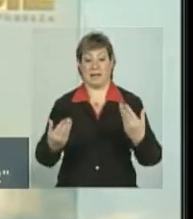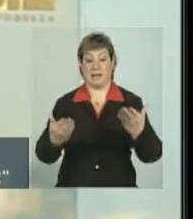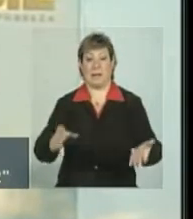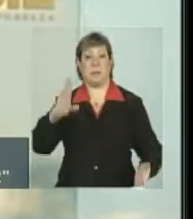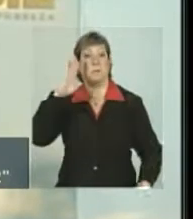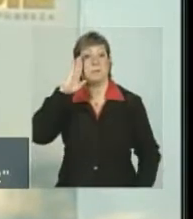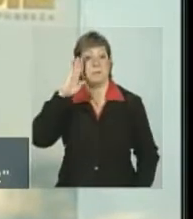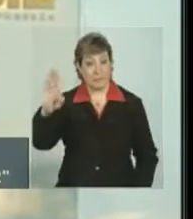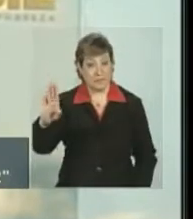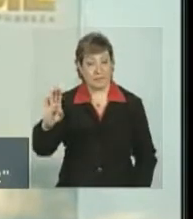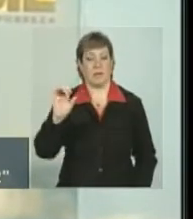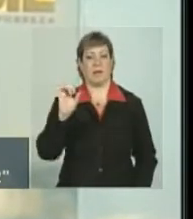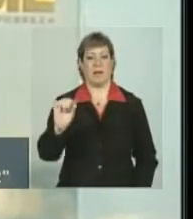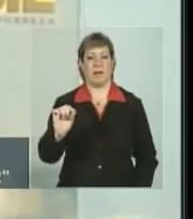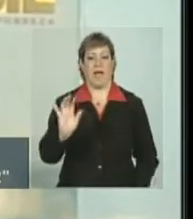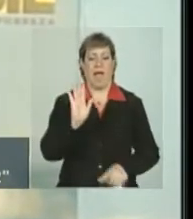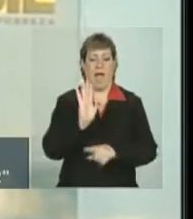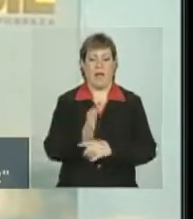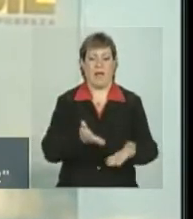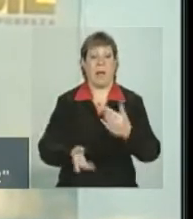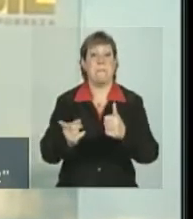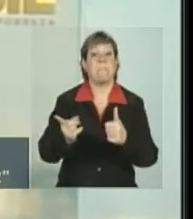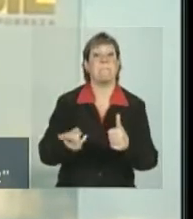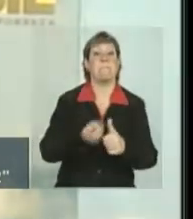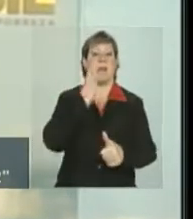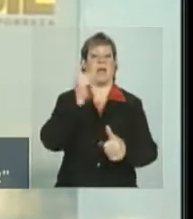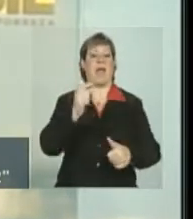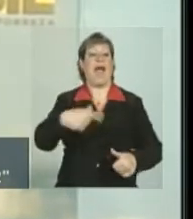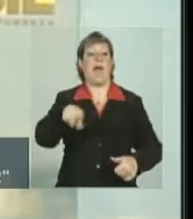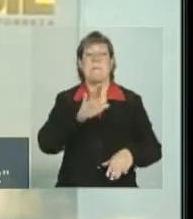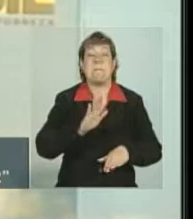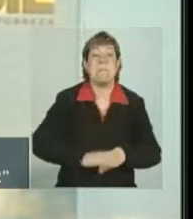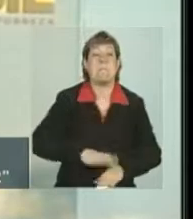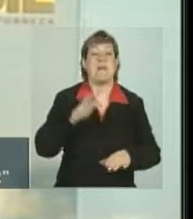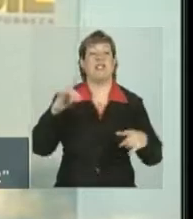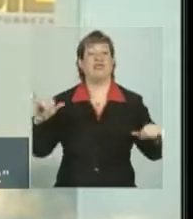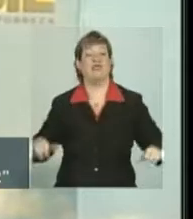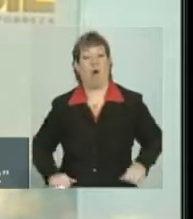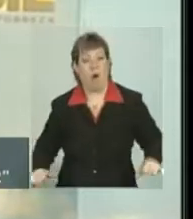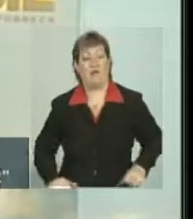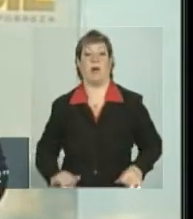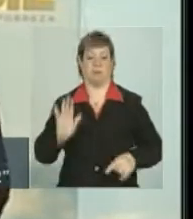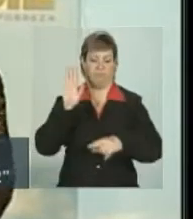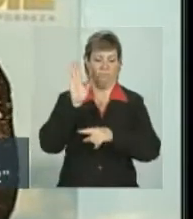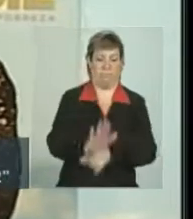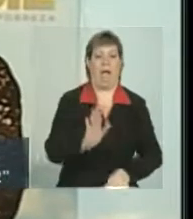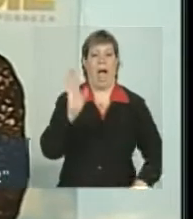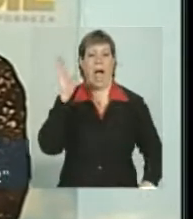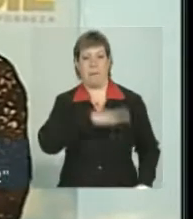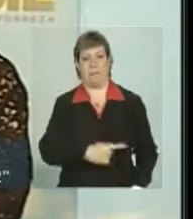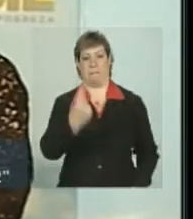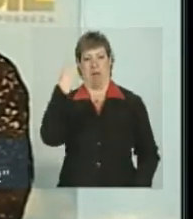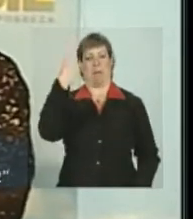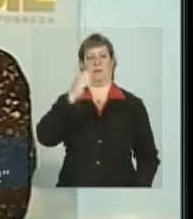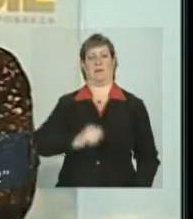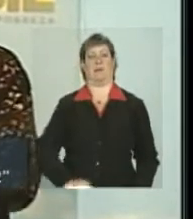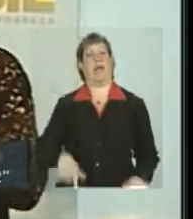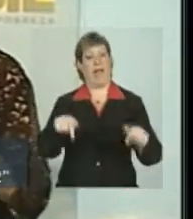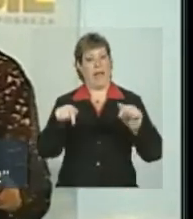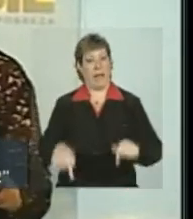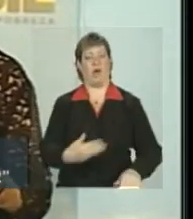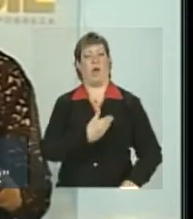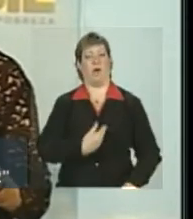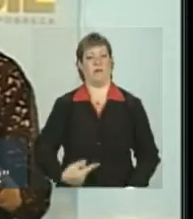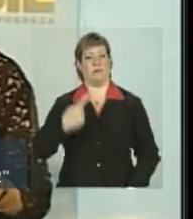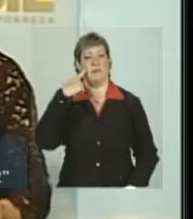prioridade a atender primeiro aqueles que mais necessitam. Essa é a ótica desse governo.